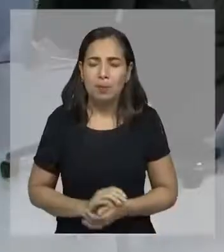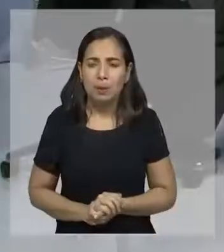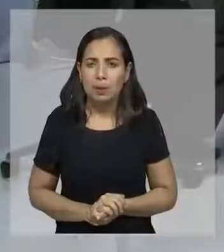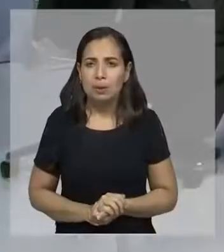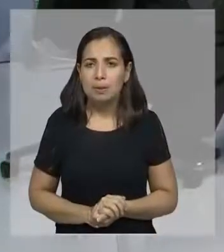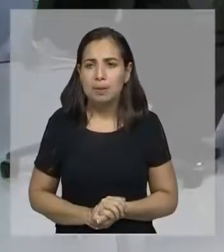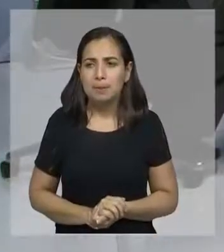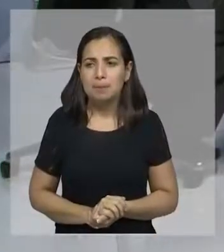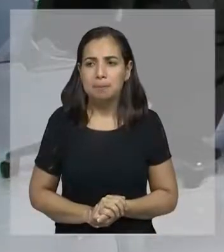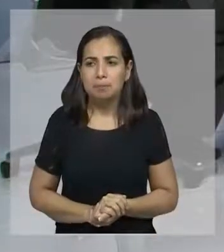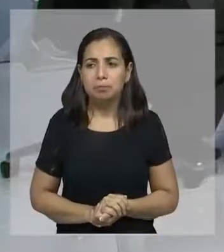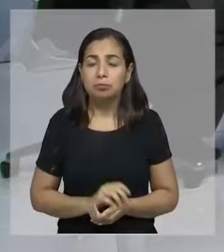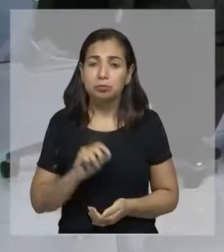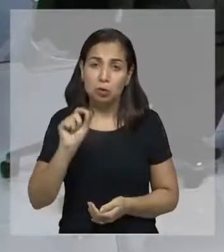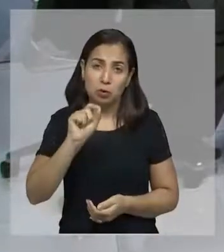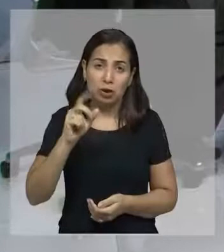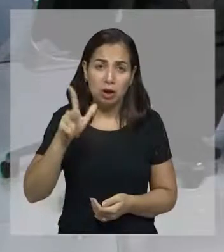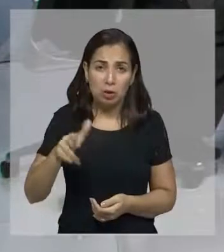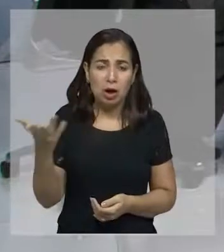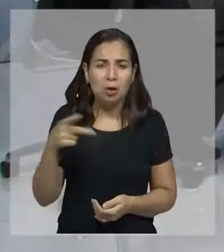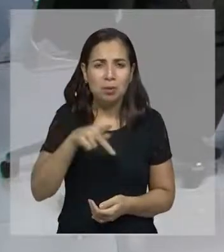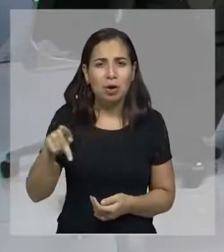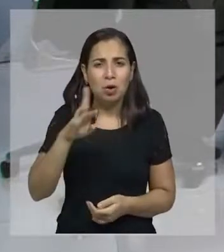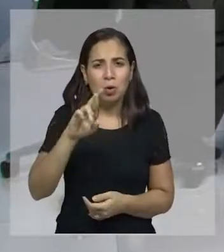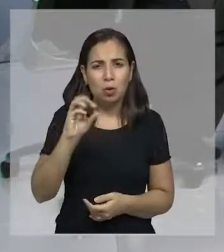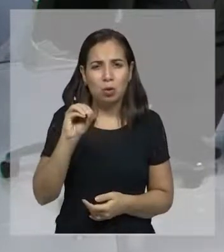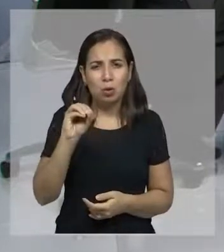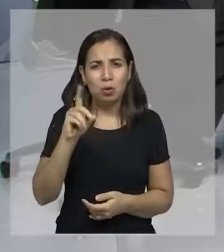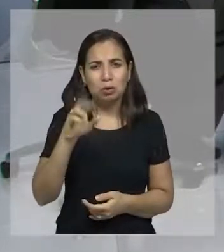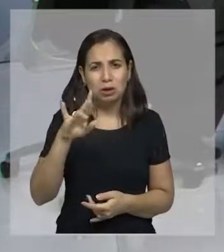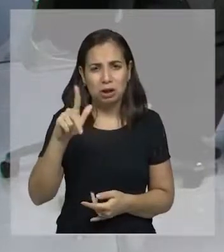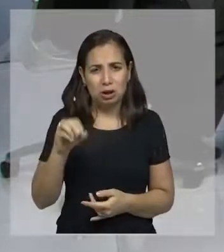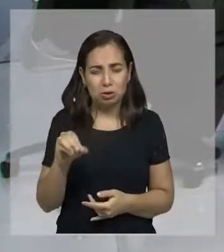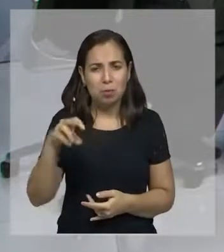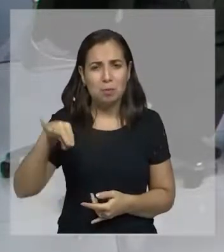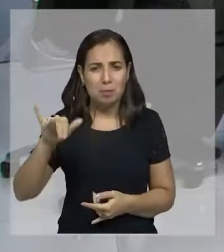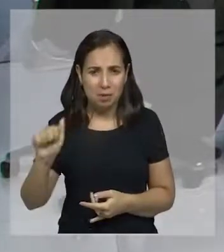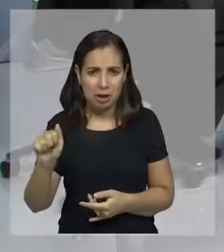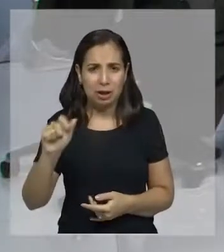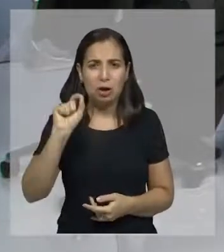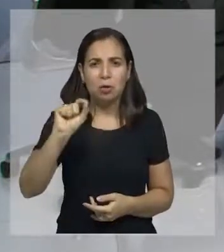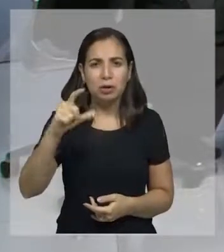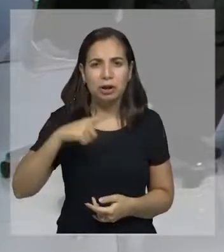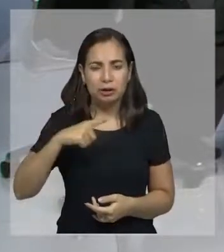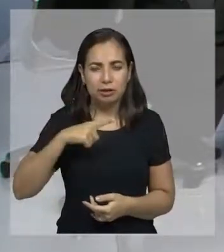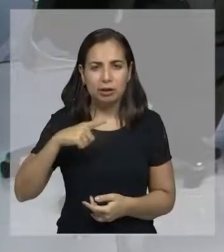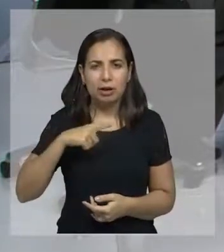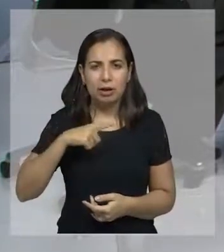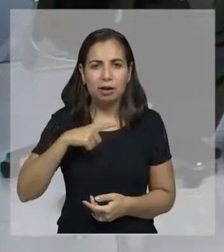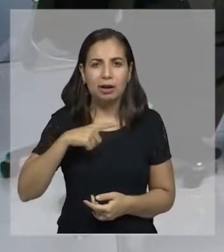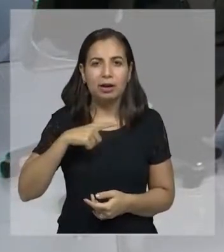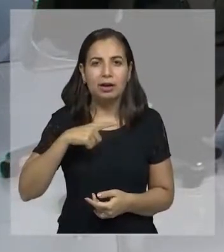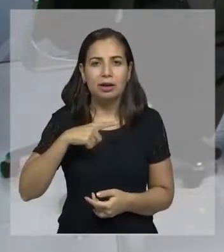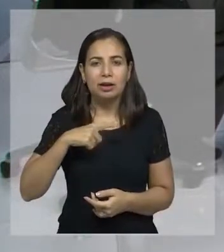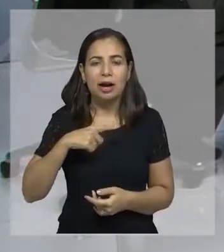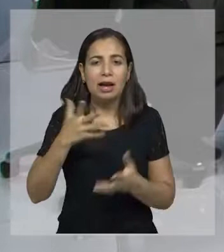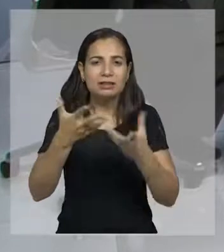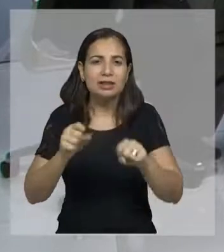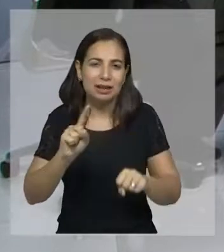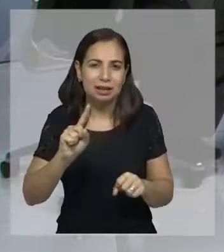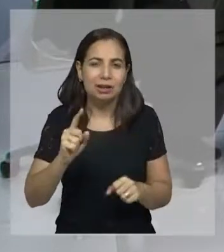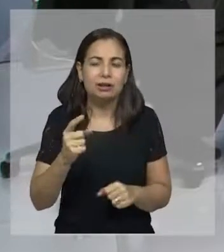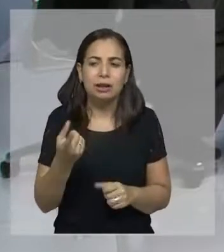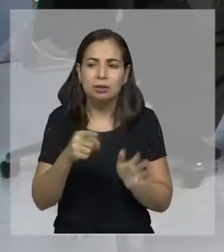o presidente Rodrigo Maia, ao aprovar simbolicamente uma renúncia fiscal que não era possível. Com a previsibilidade de